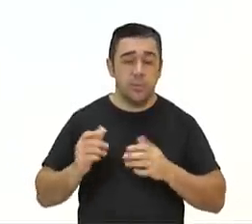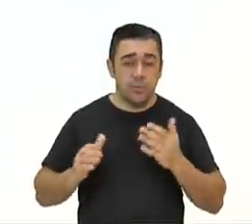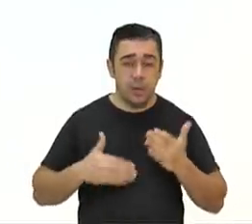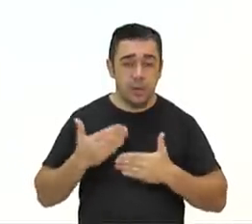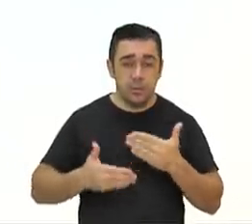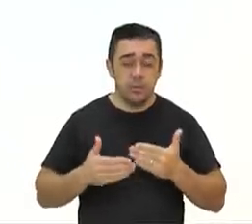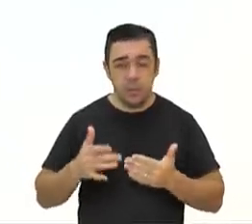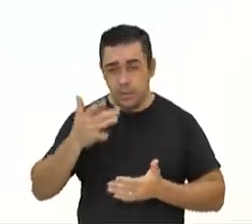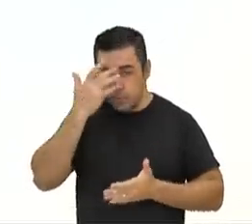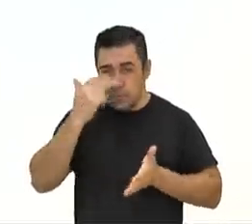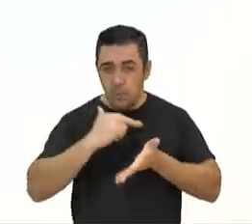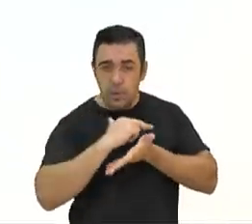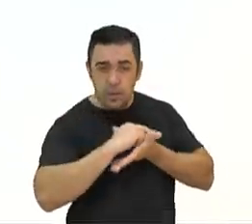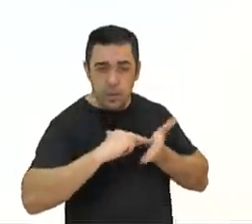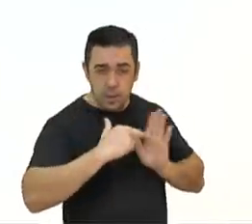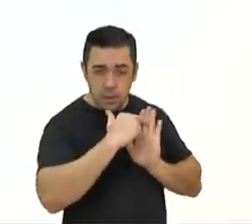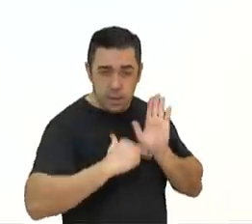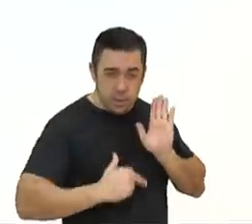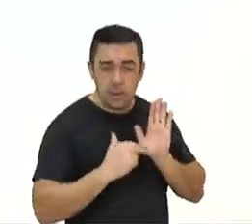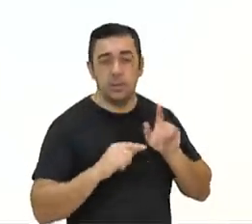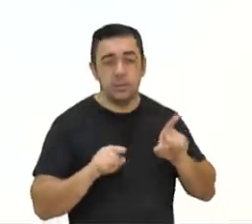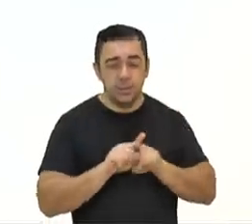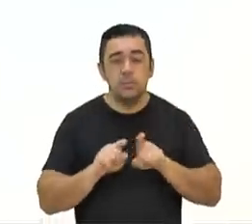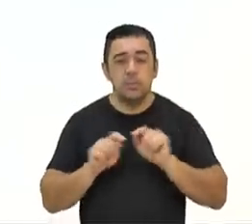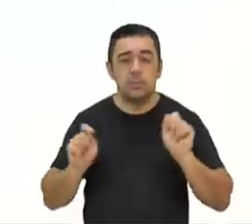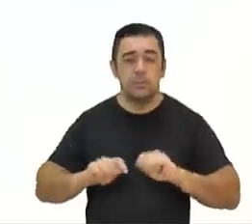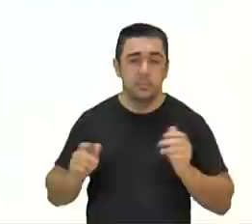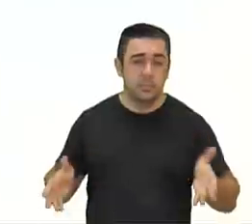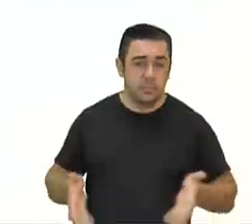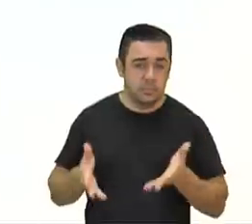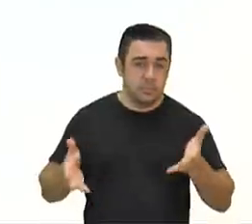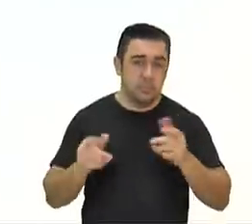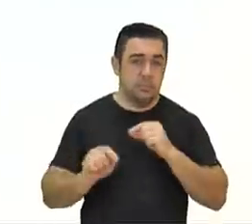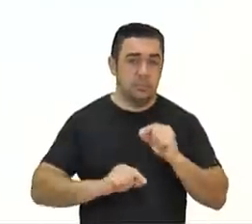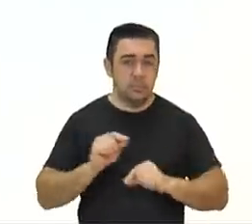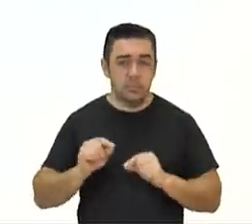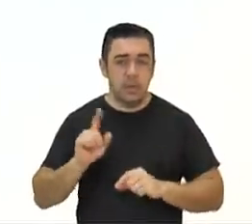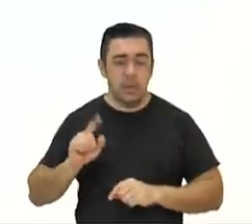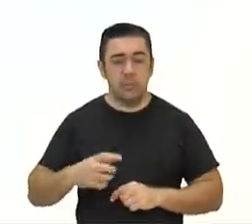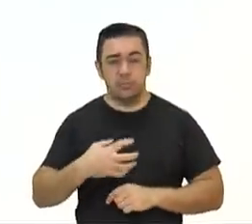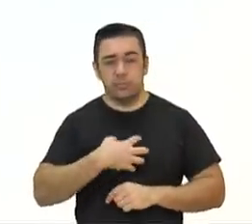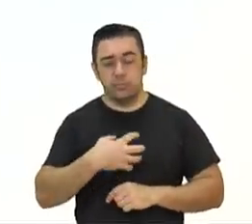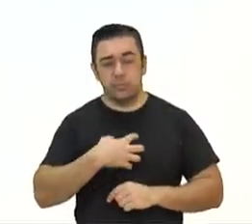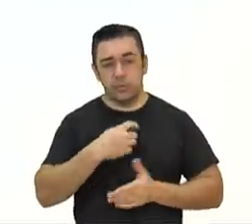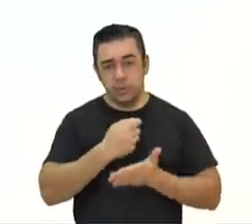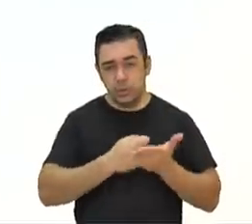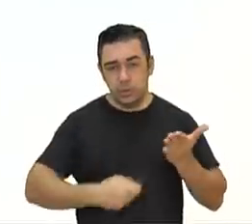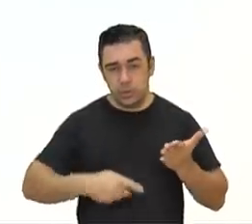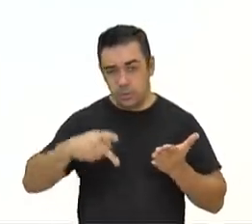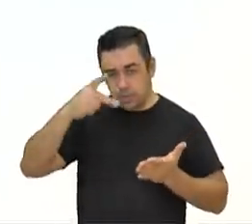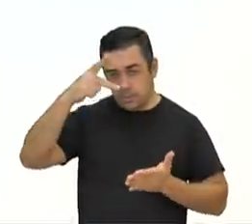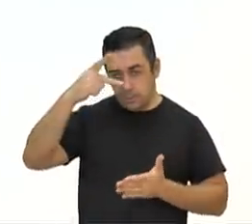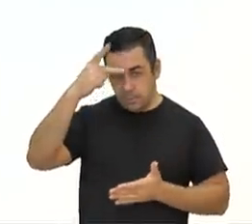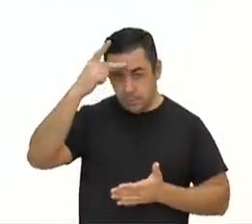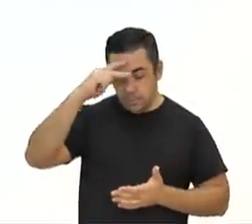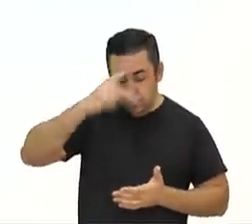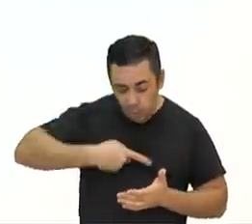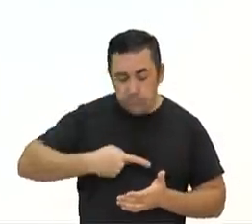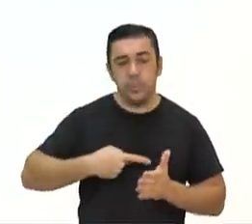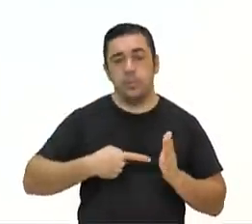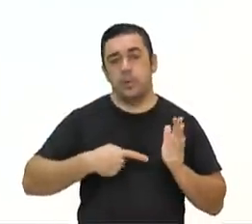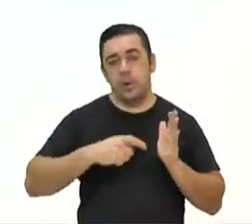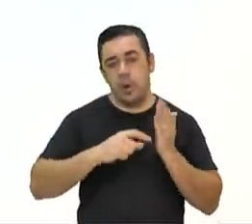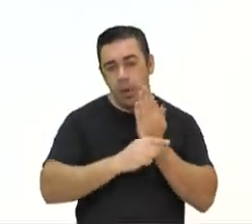e ao assunto que será tratado, tudo pode contribuir para o estilo de escrita do autor. Né? Isso que esse slide